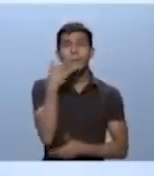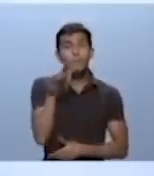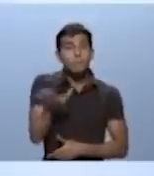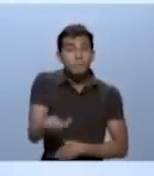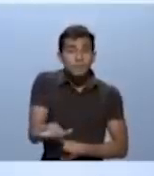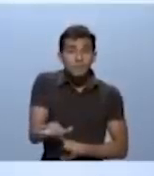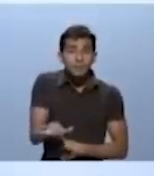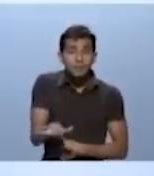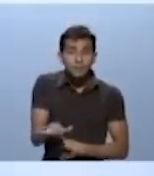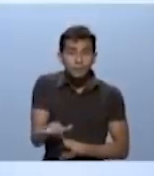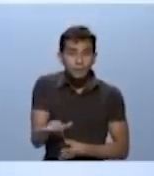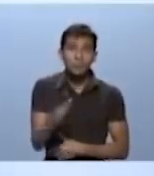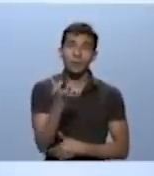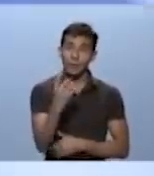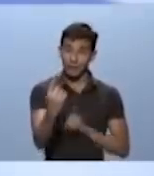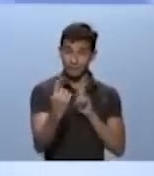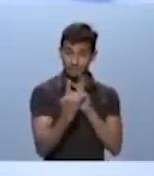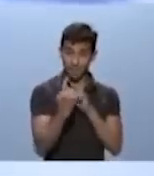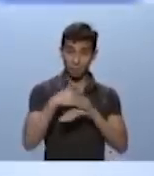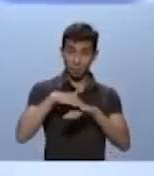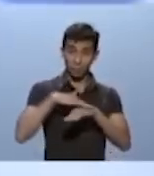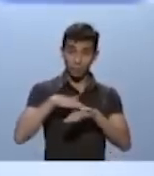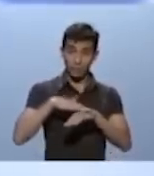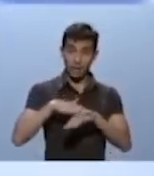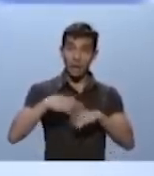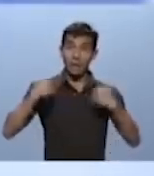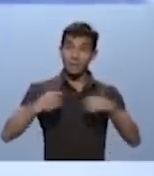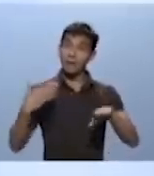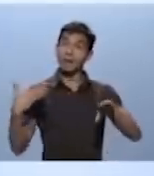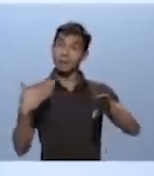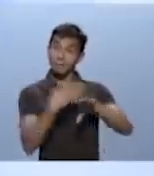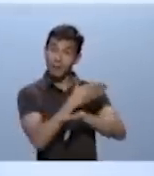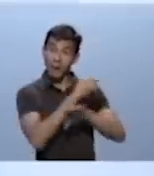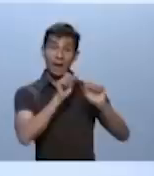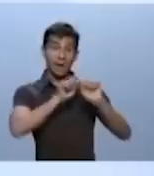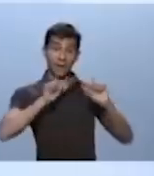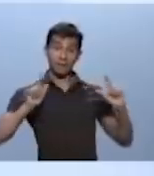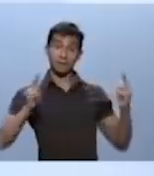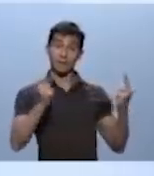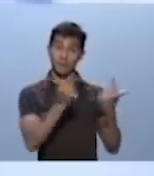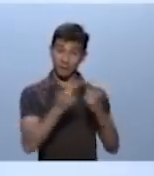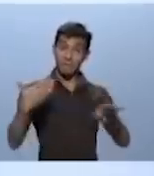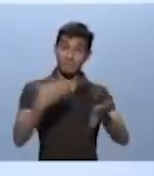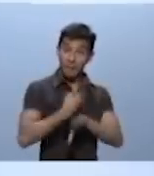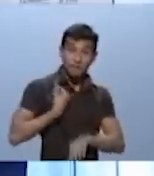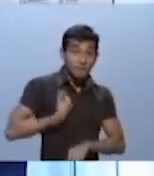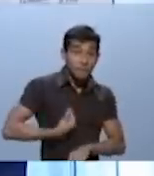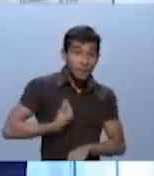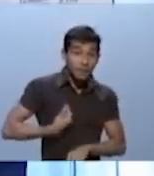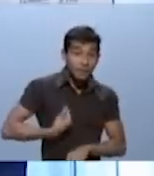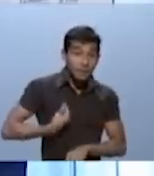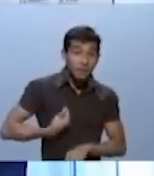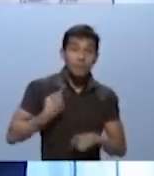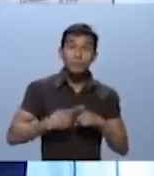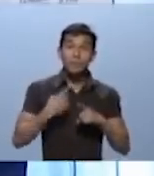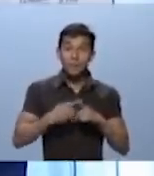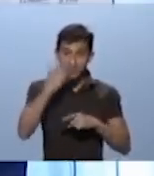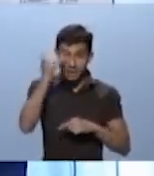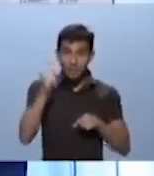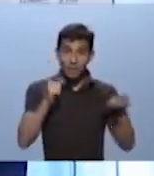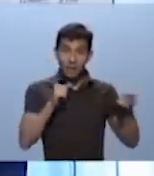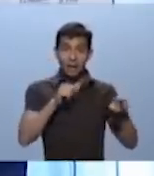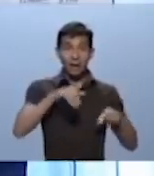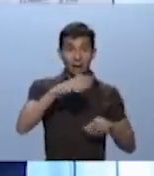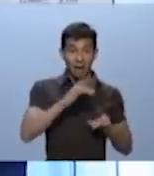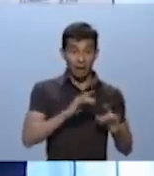você primeiro precisa ser presença na Assembleia Legislativa porque se e do Lar é mamãe faltei você já